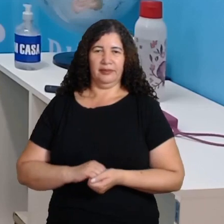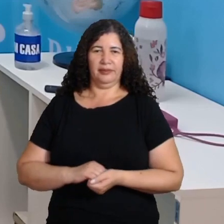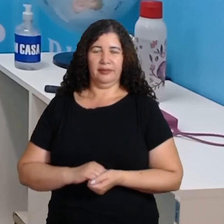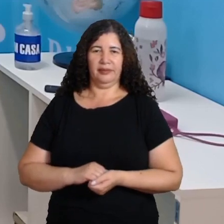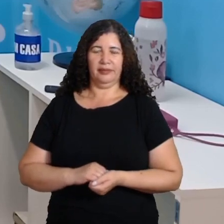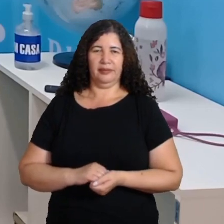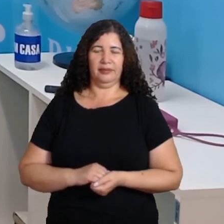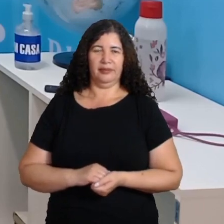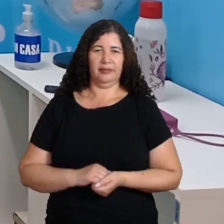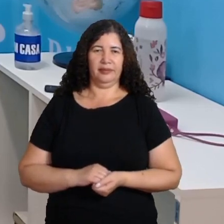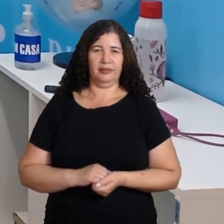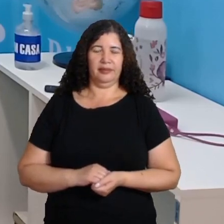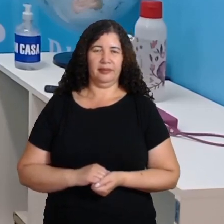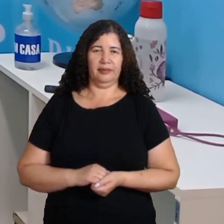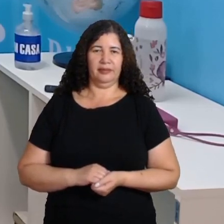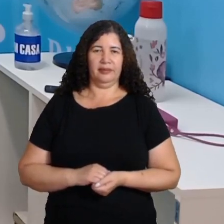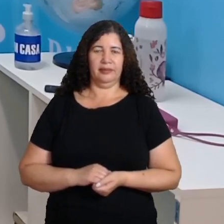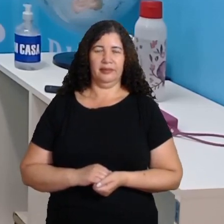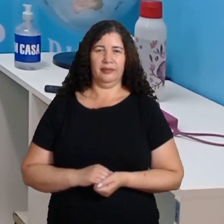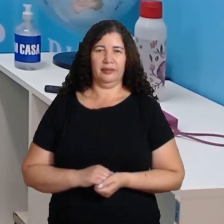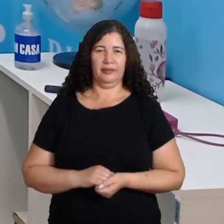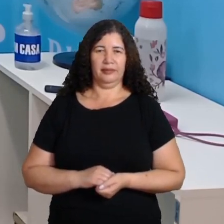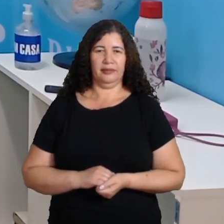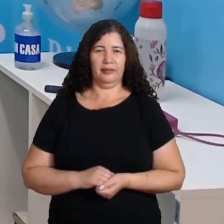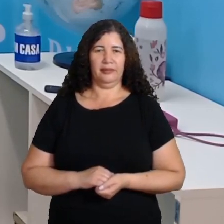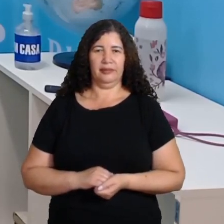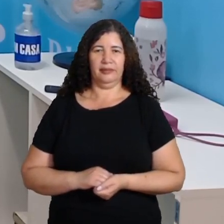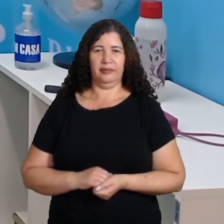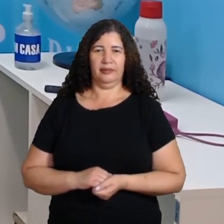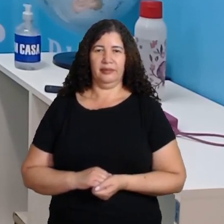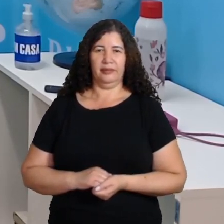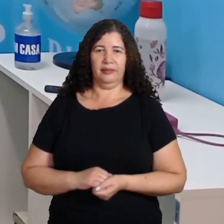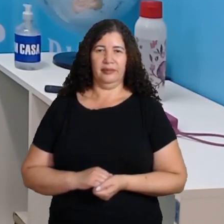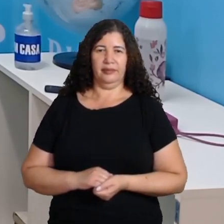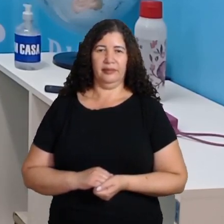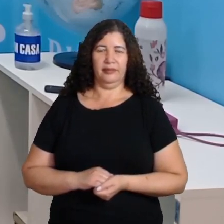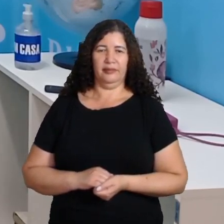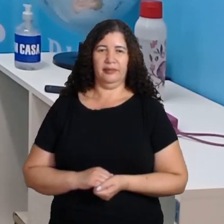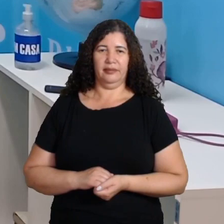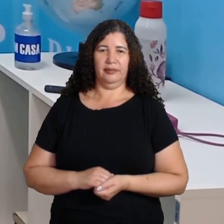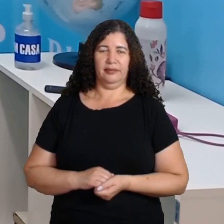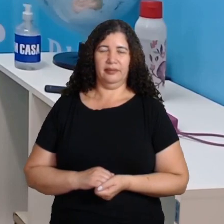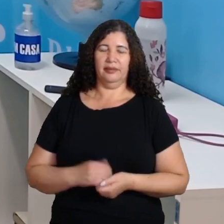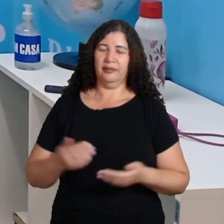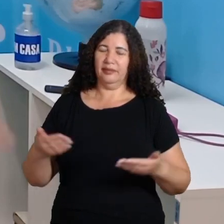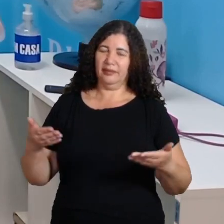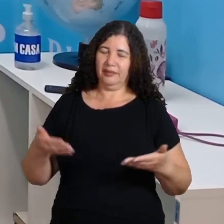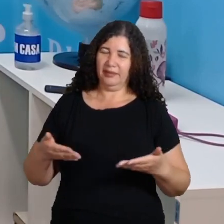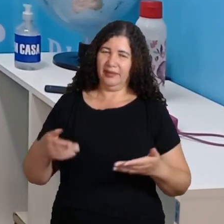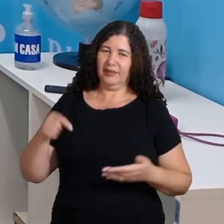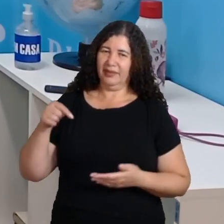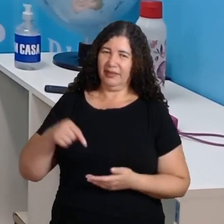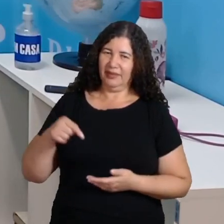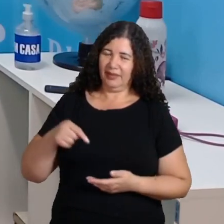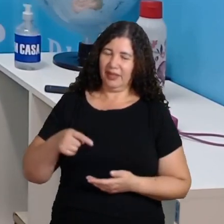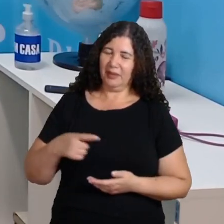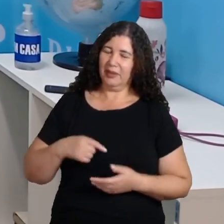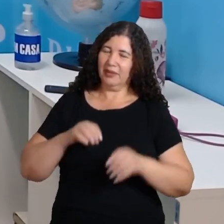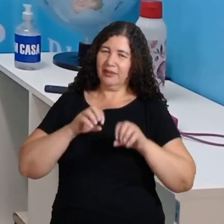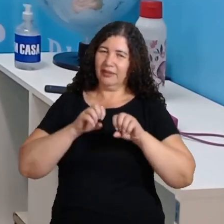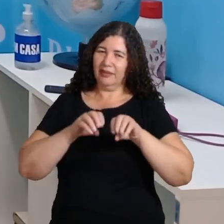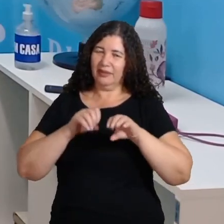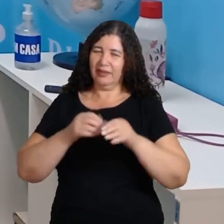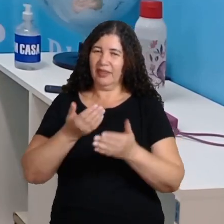de Literatura da Rede Municipal de Ensino de Uberlândia e estou aqui agora para